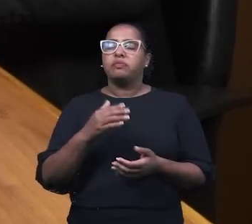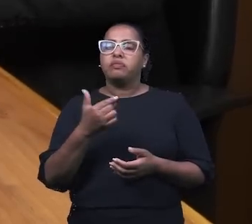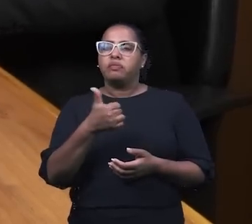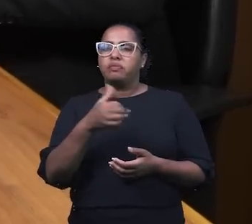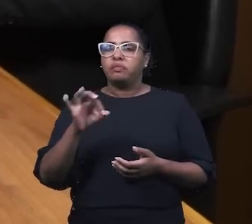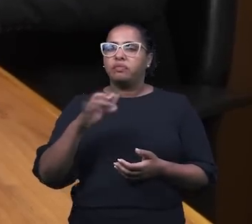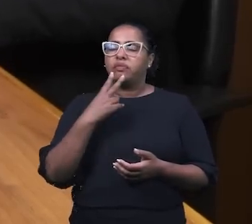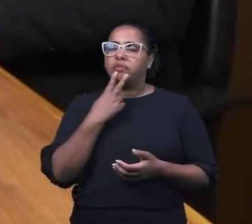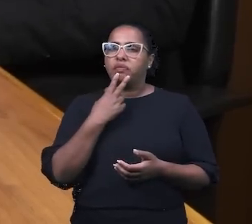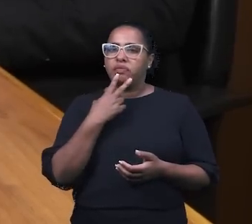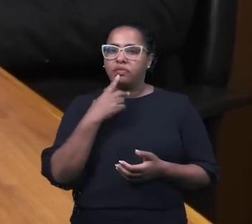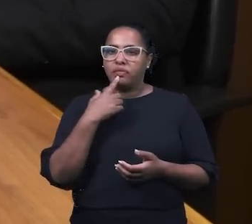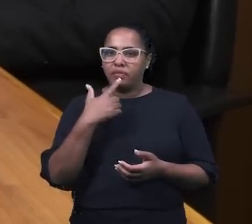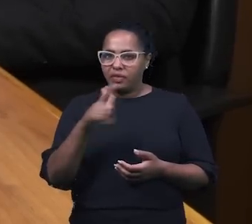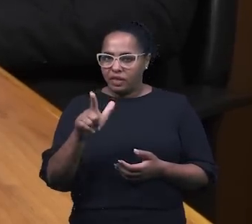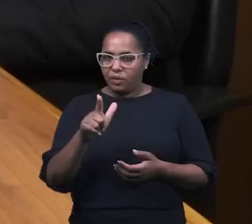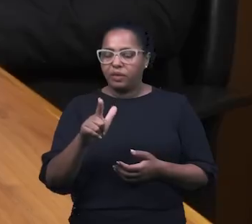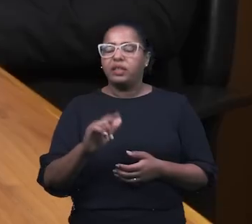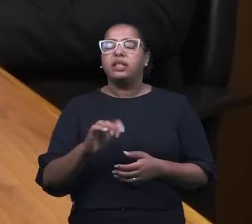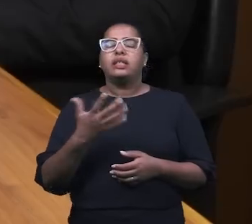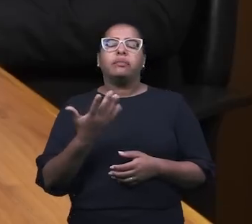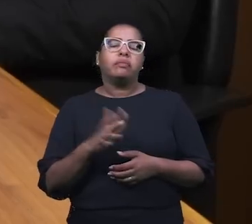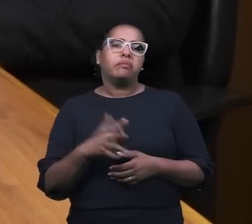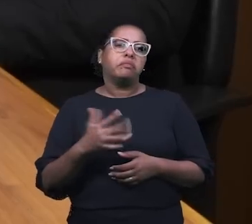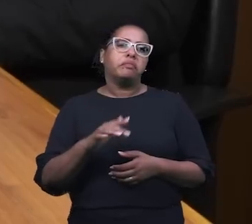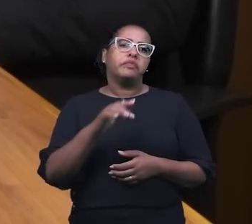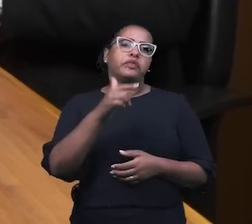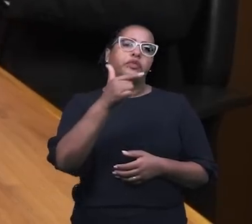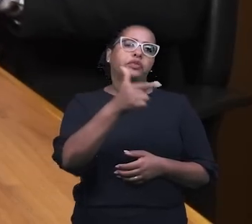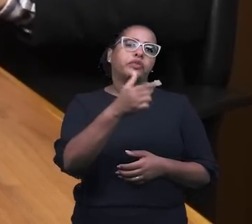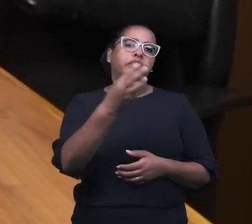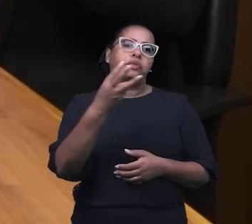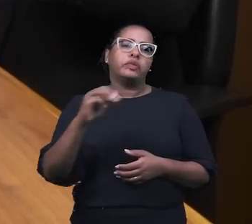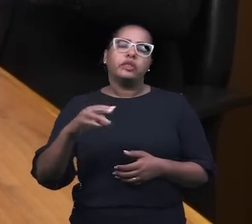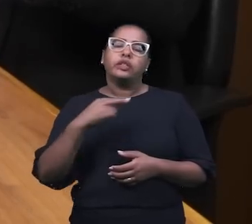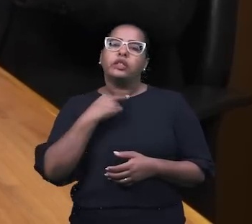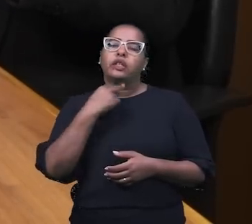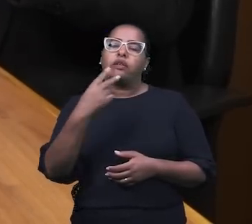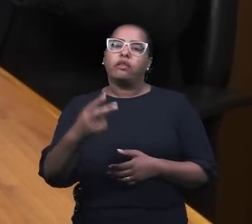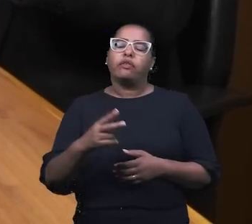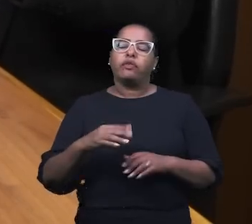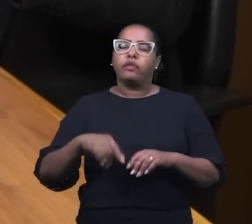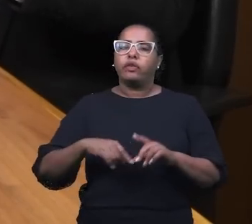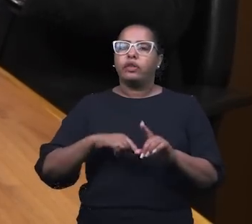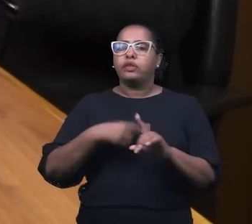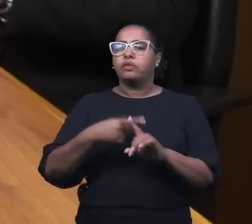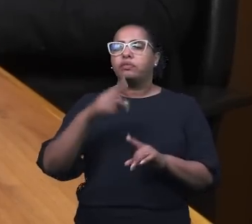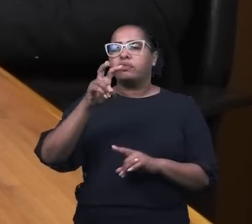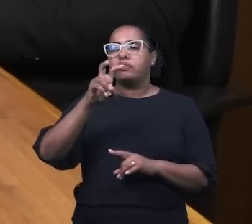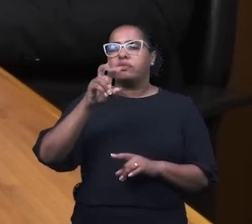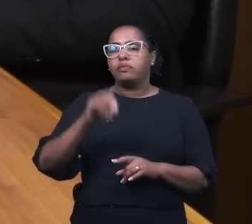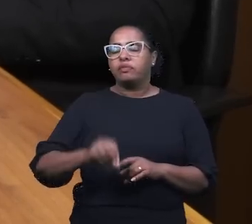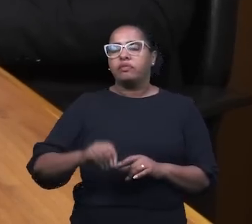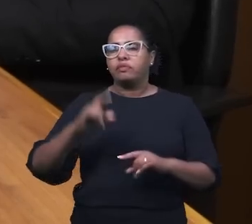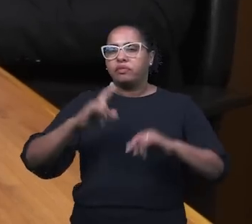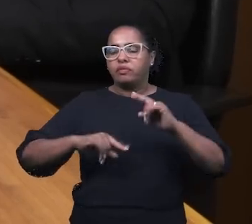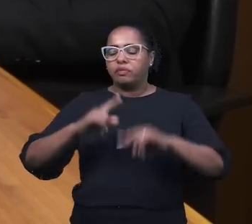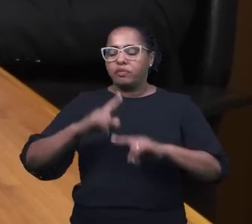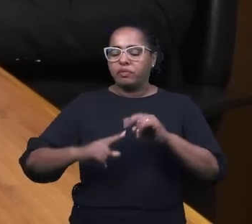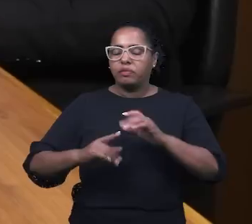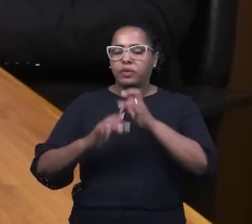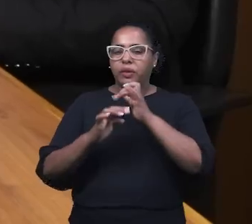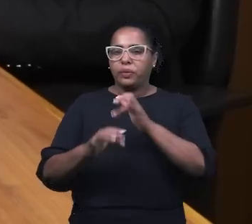Só na parte de grupo louvor nós tivemos ali aproximadamente 230 vozes com mais 50 instrumentos, né, Fábio, estavam tocando